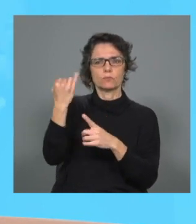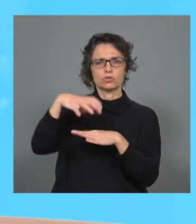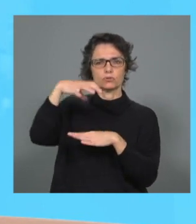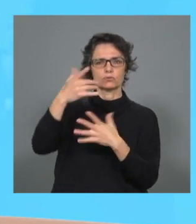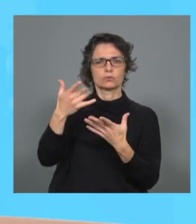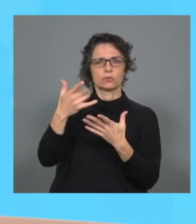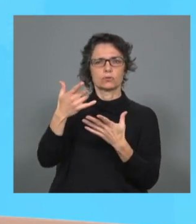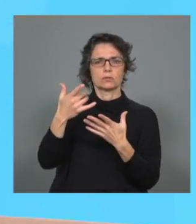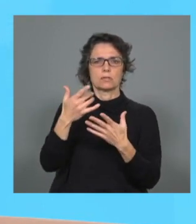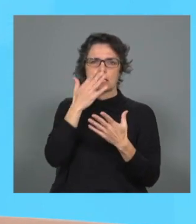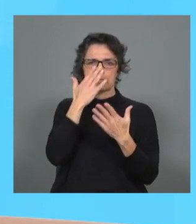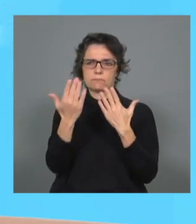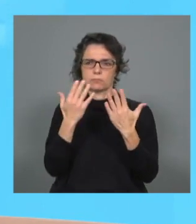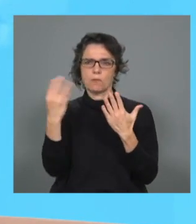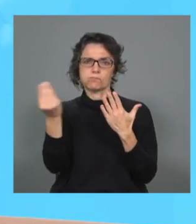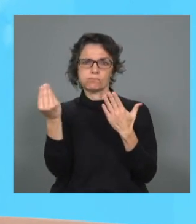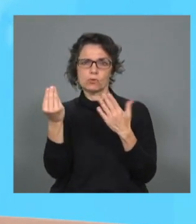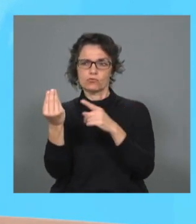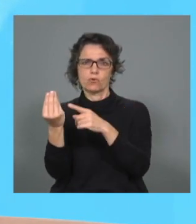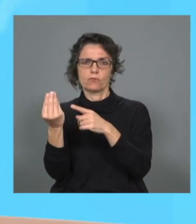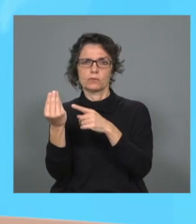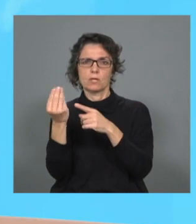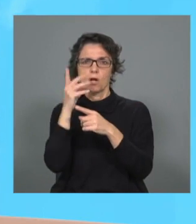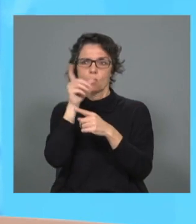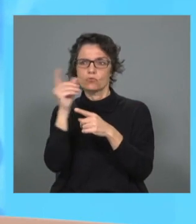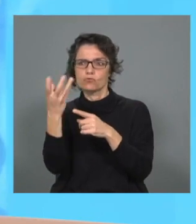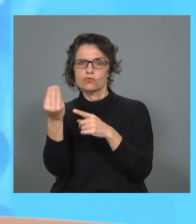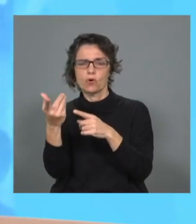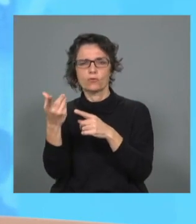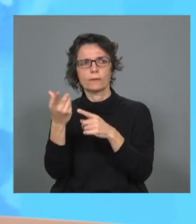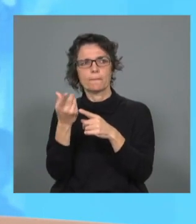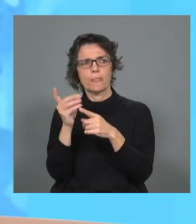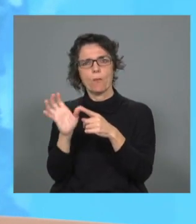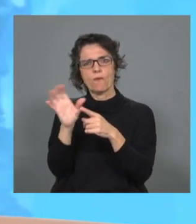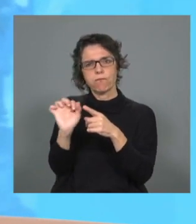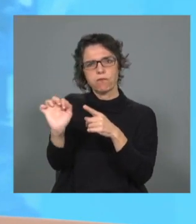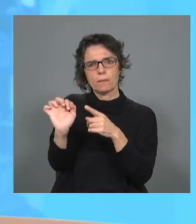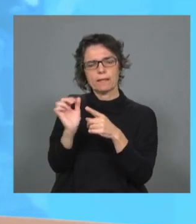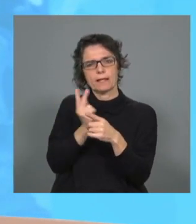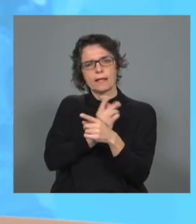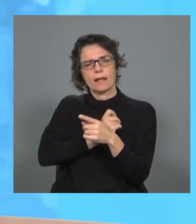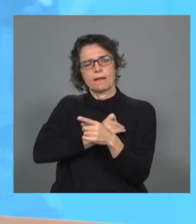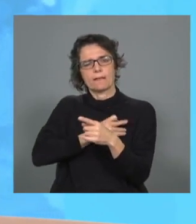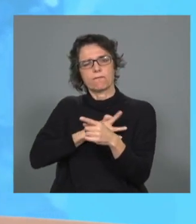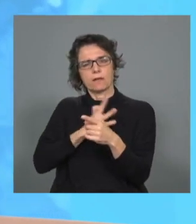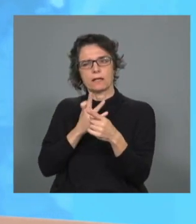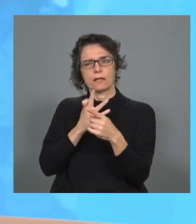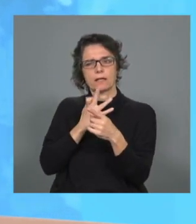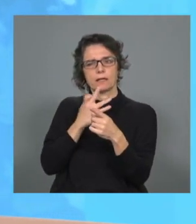há quase uma autonomização na forma como se vive a fé, já não numa dependência tão direta da